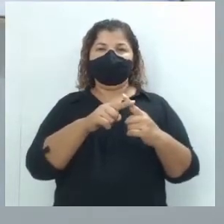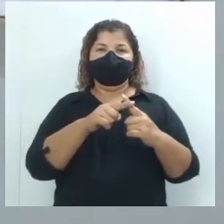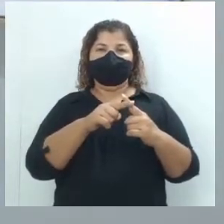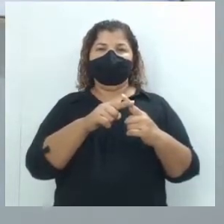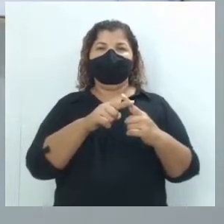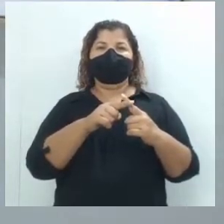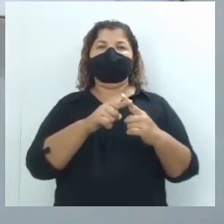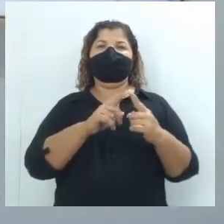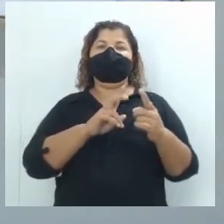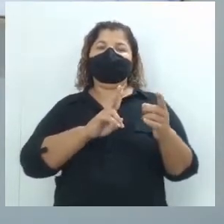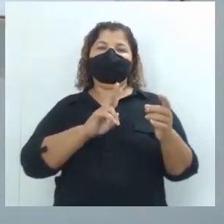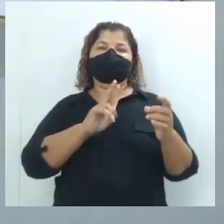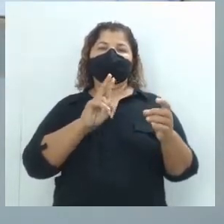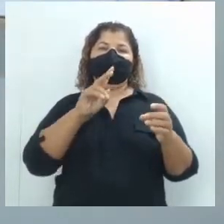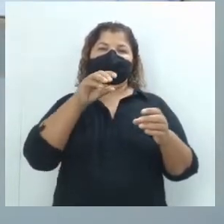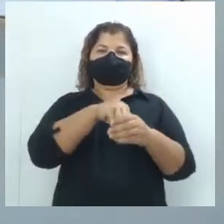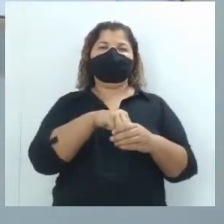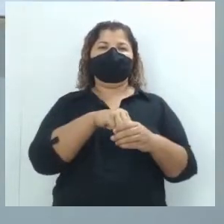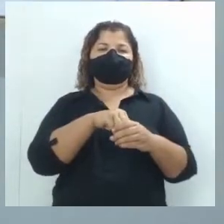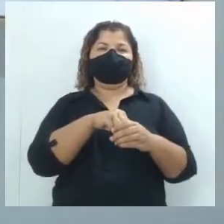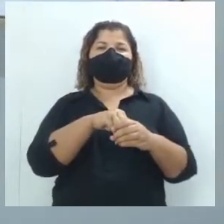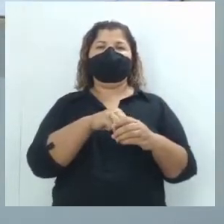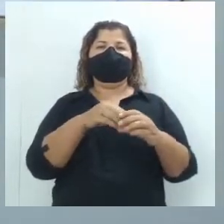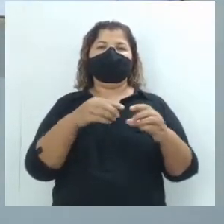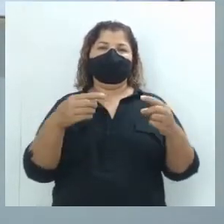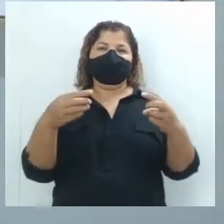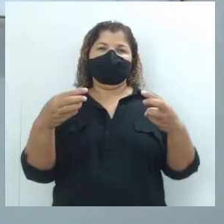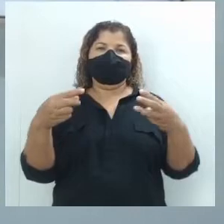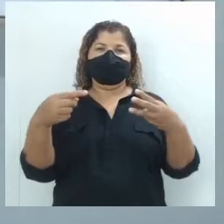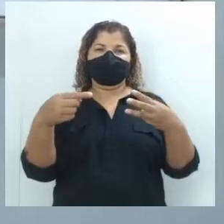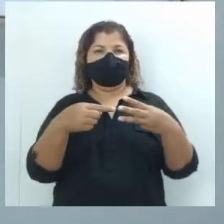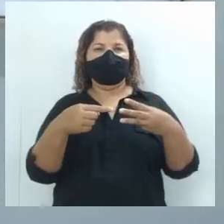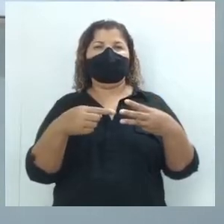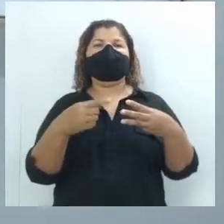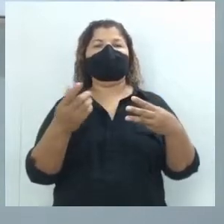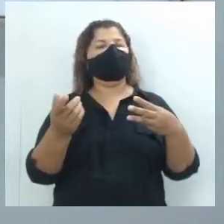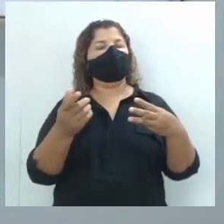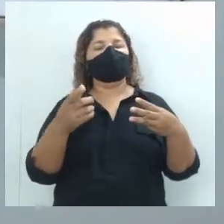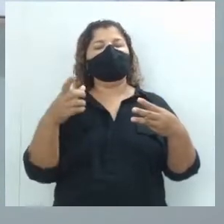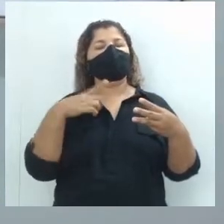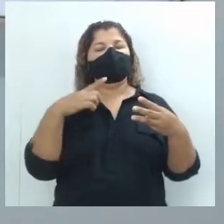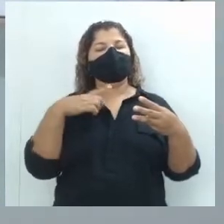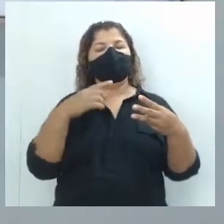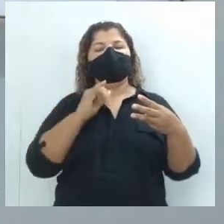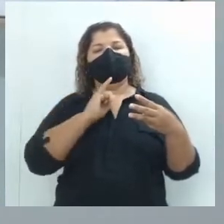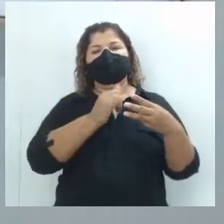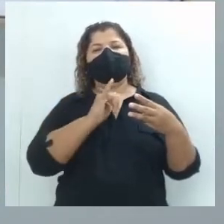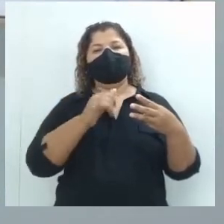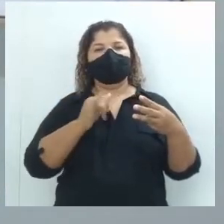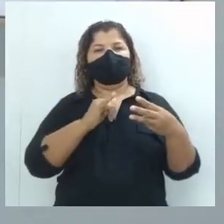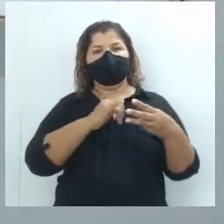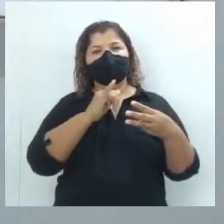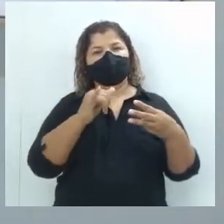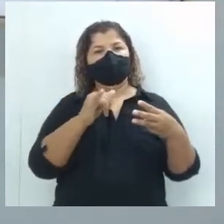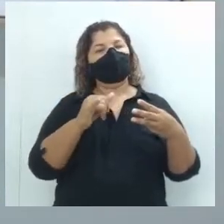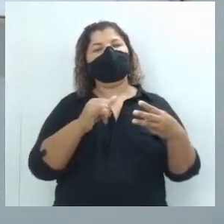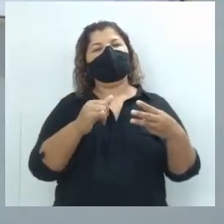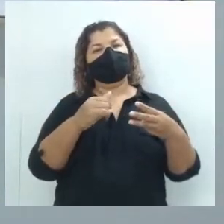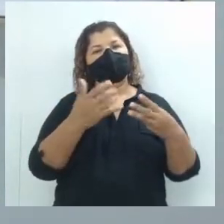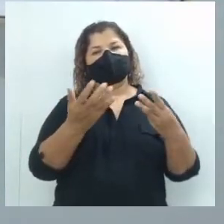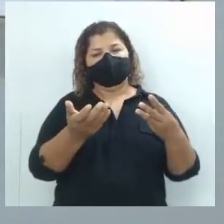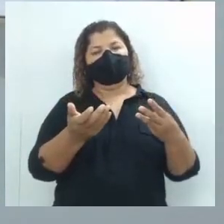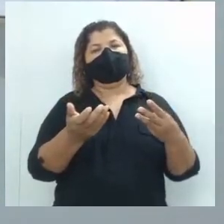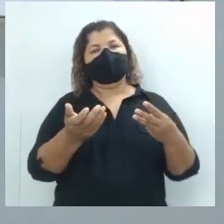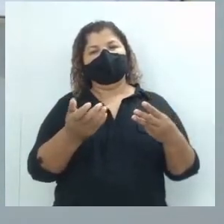positivo, ele entra dentro da célula, ele vai funcionar como mensageiro. Ele dentro da célula, ele vai